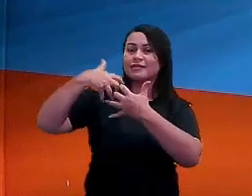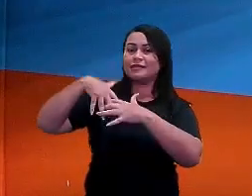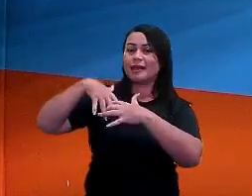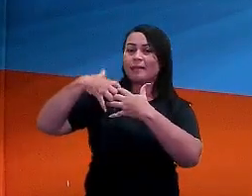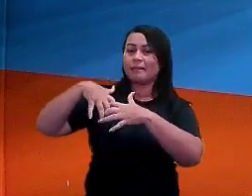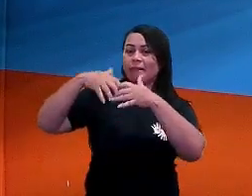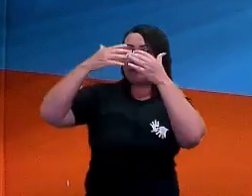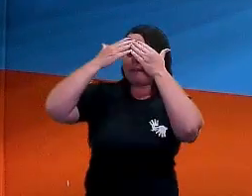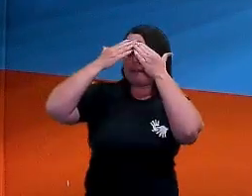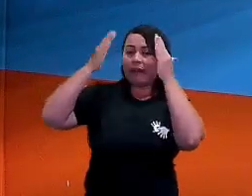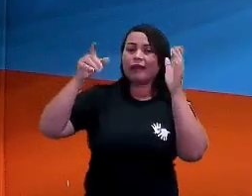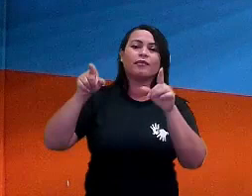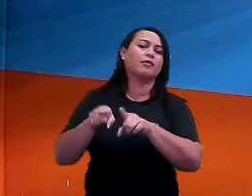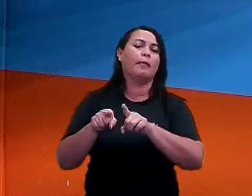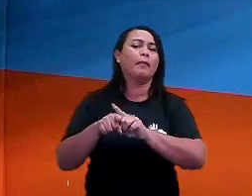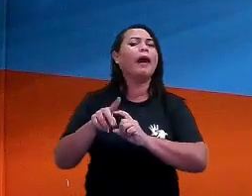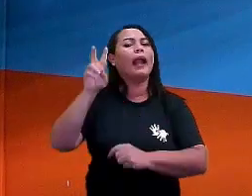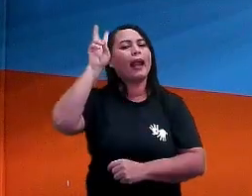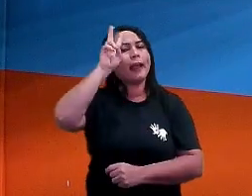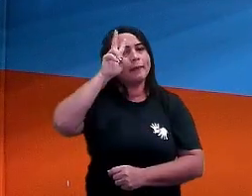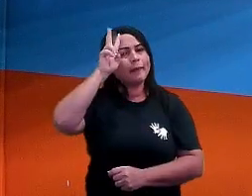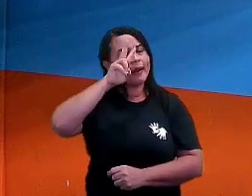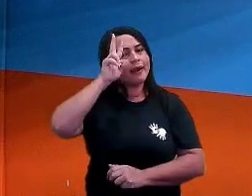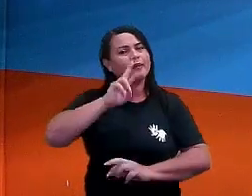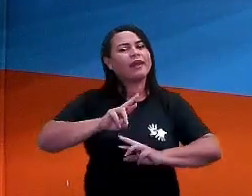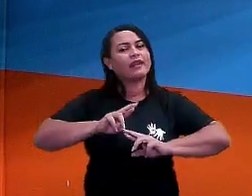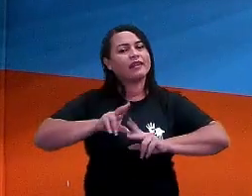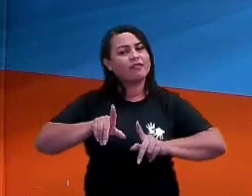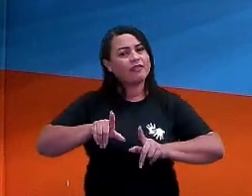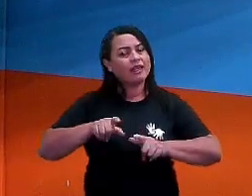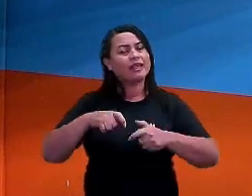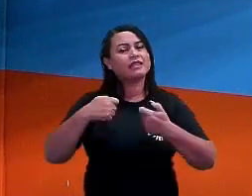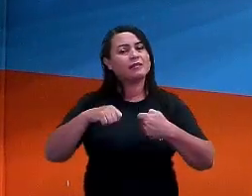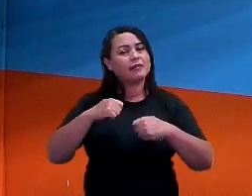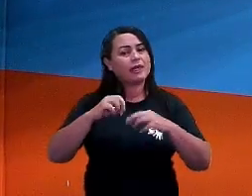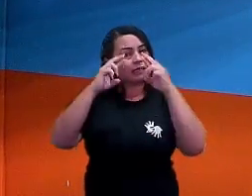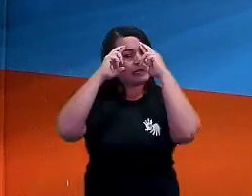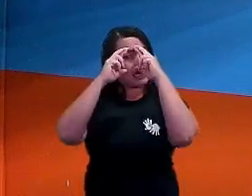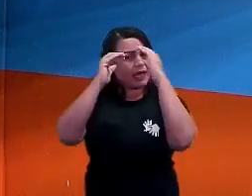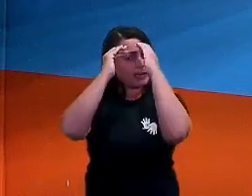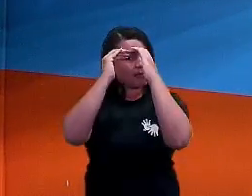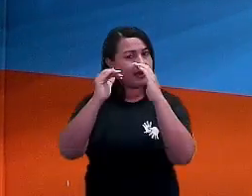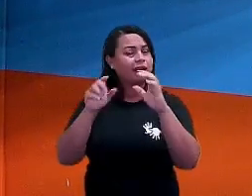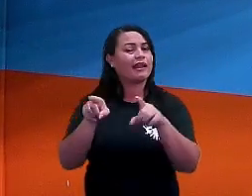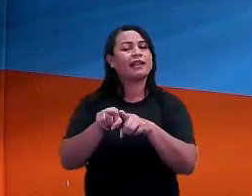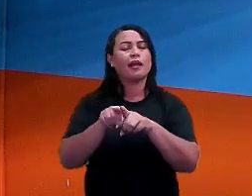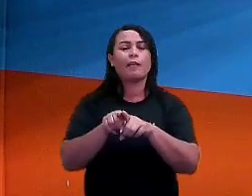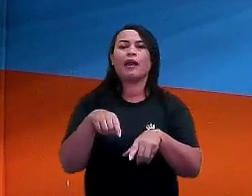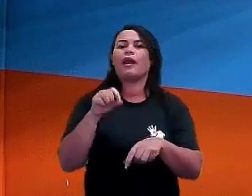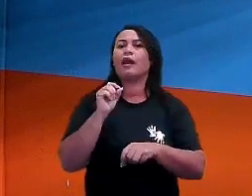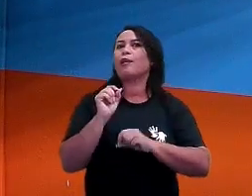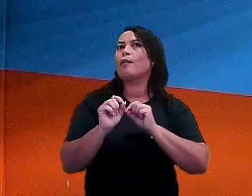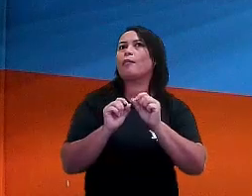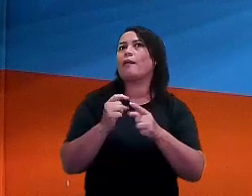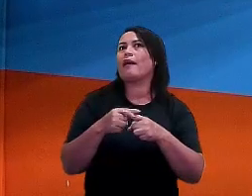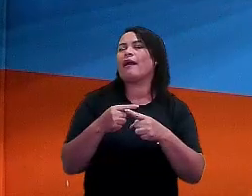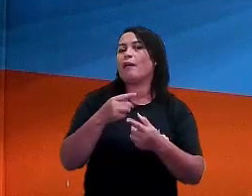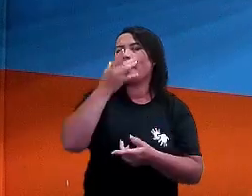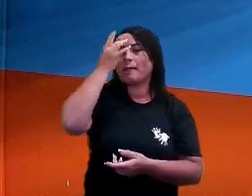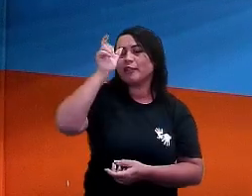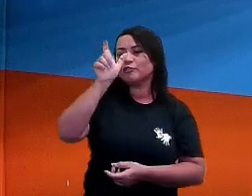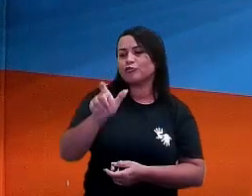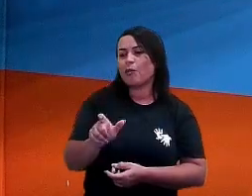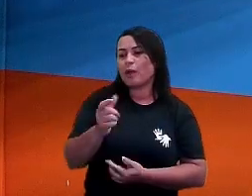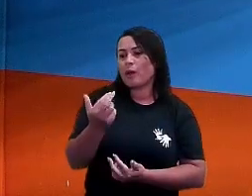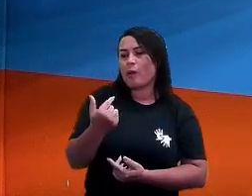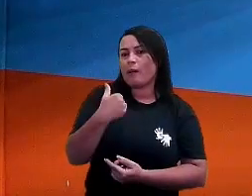sobre essas pessoas. Mas lembrando, toda diferença deve ser e é respeitada, tá certo? Não é porque uma pessoa não é igual a você,